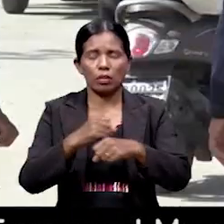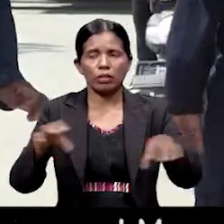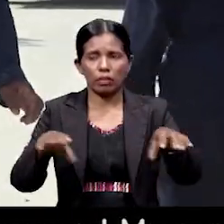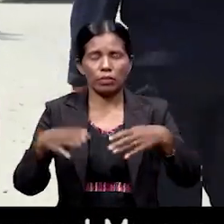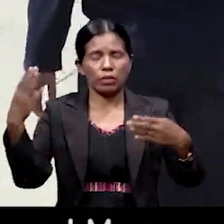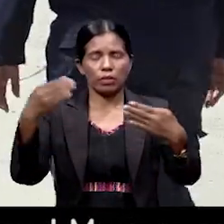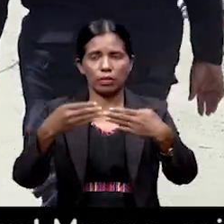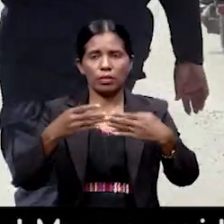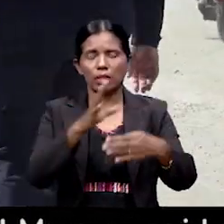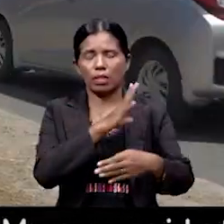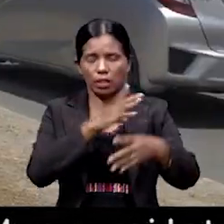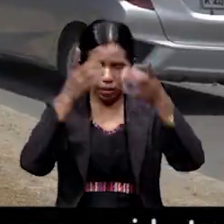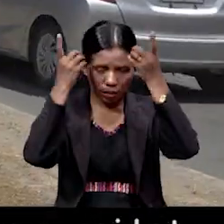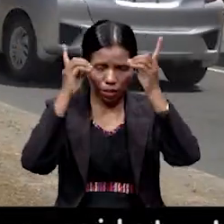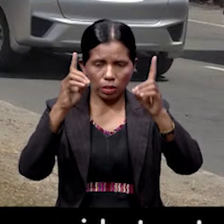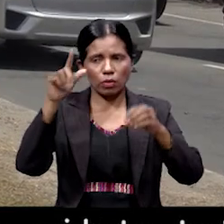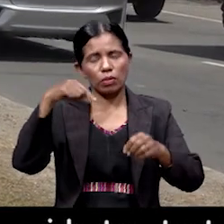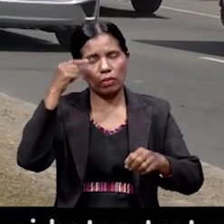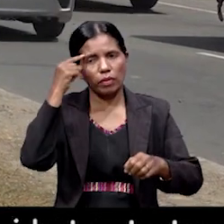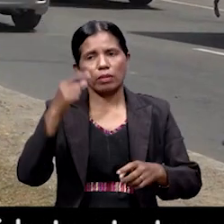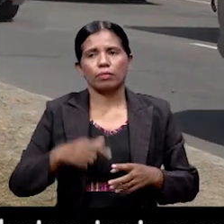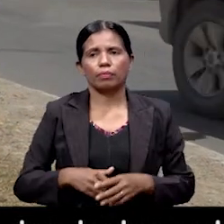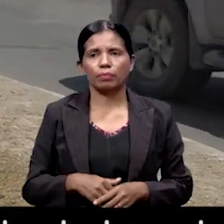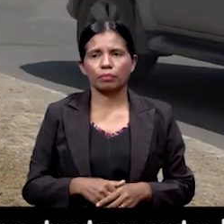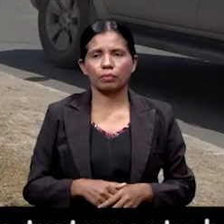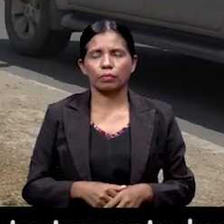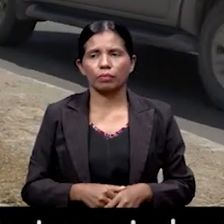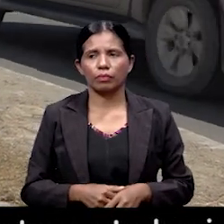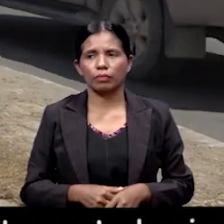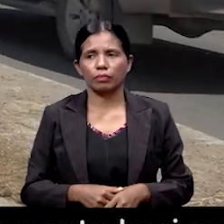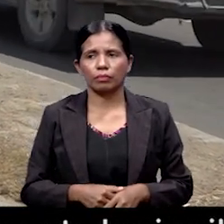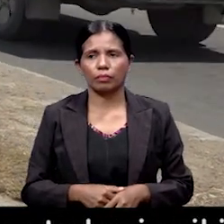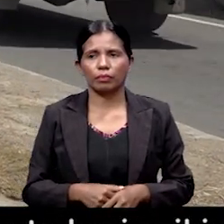di rein decisão governo. Bem-vinda Simenis, Ziemen.